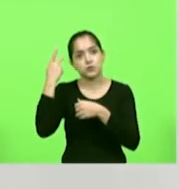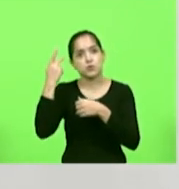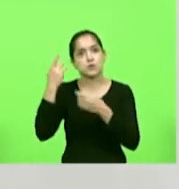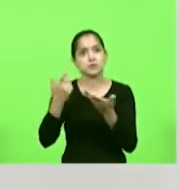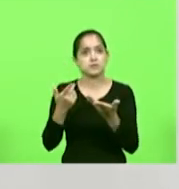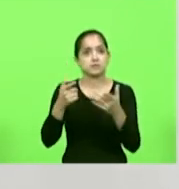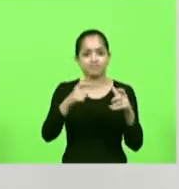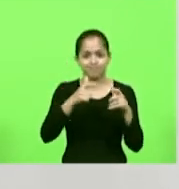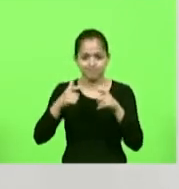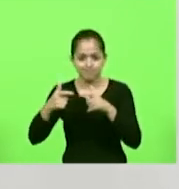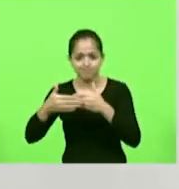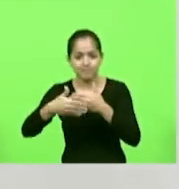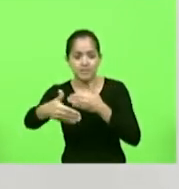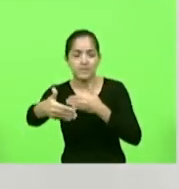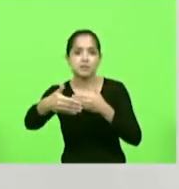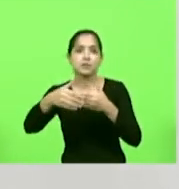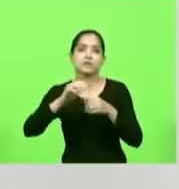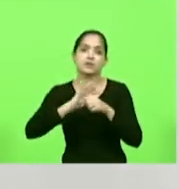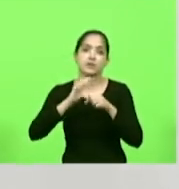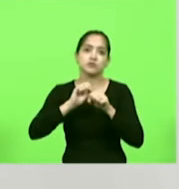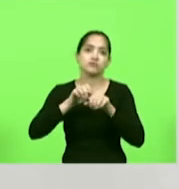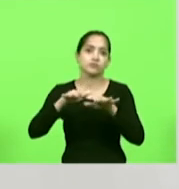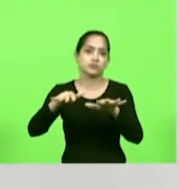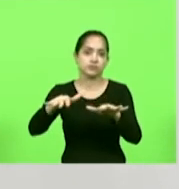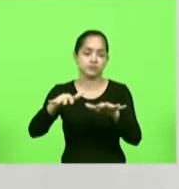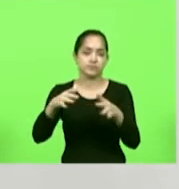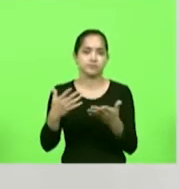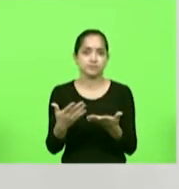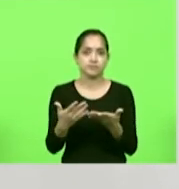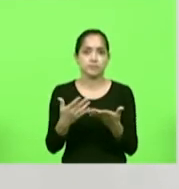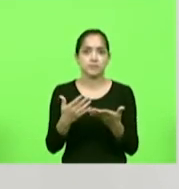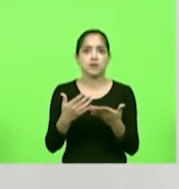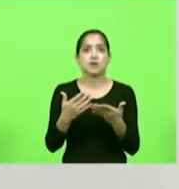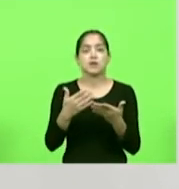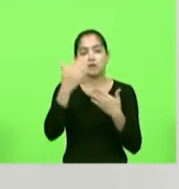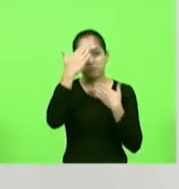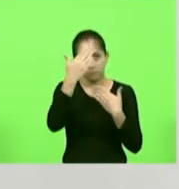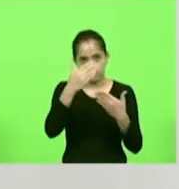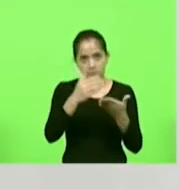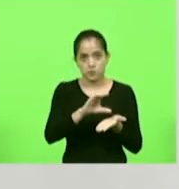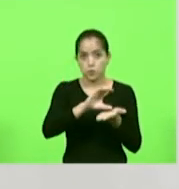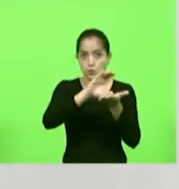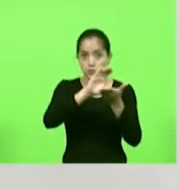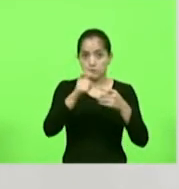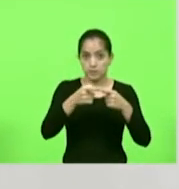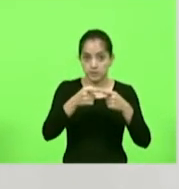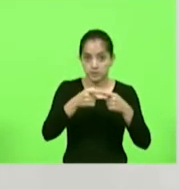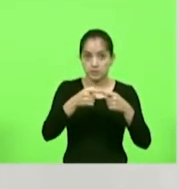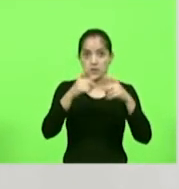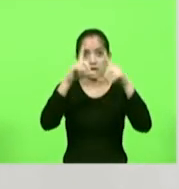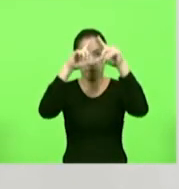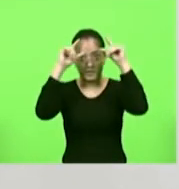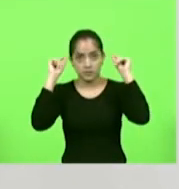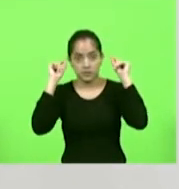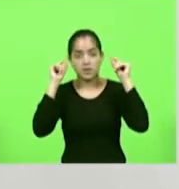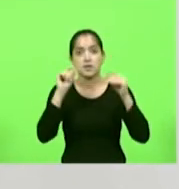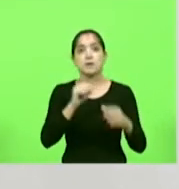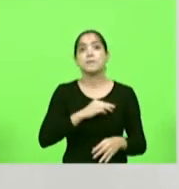outras pandemias que nós vamos entrar. Então, eu quero agradecer Conselho Regional de Medicina, Conselho Regional de Enfermagem, Ministério Público,